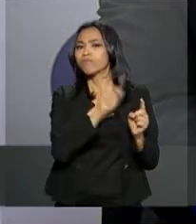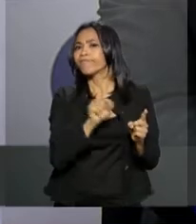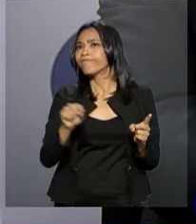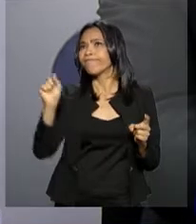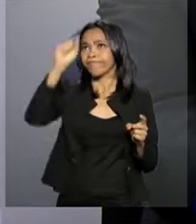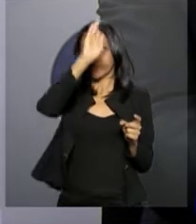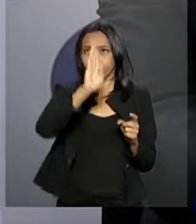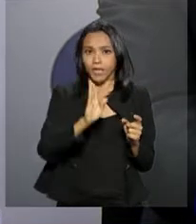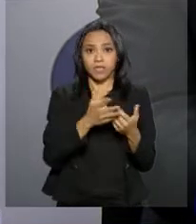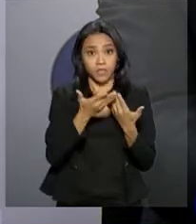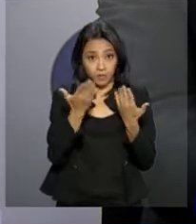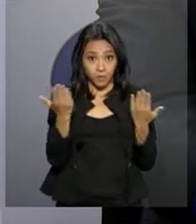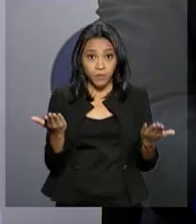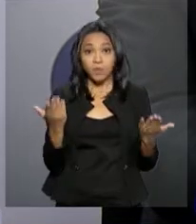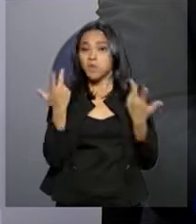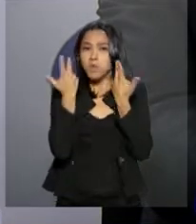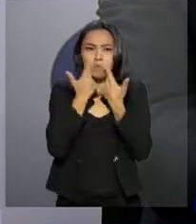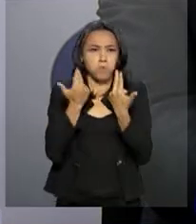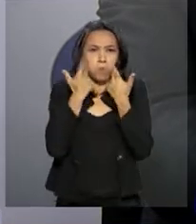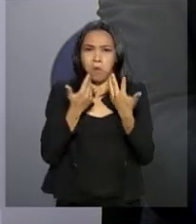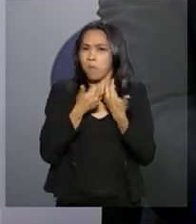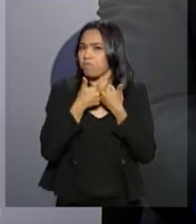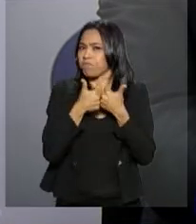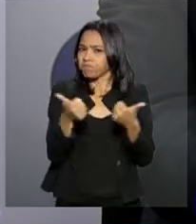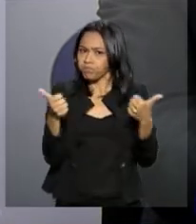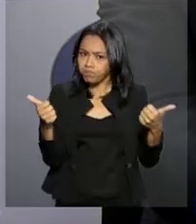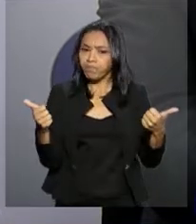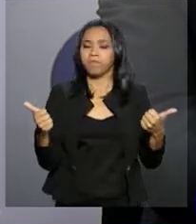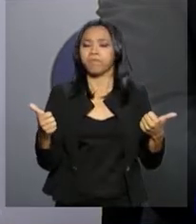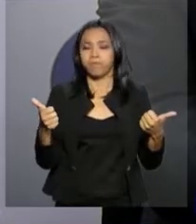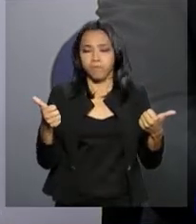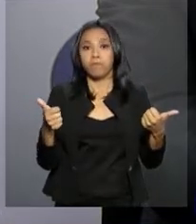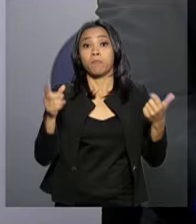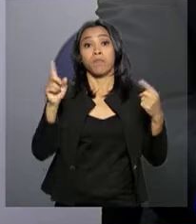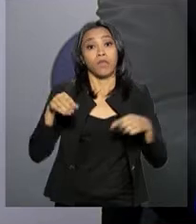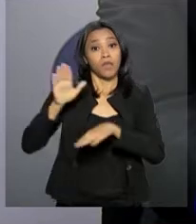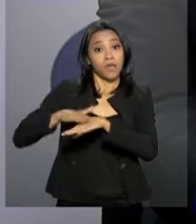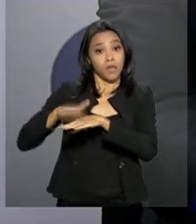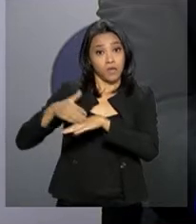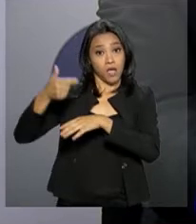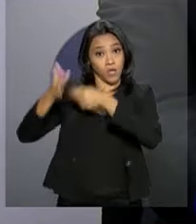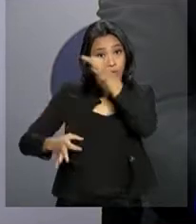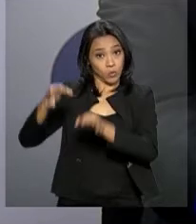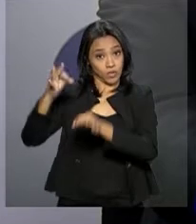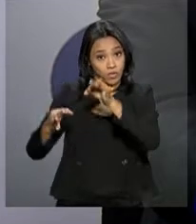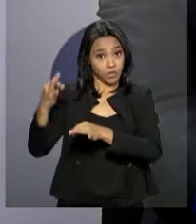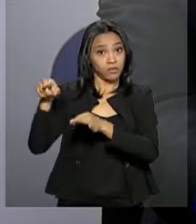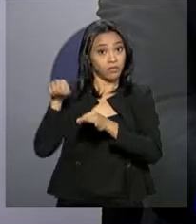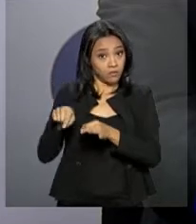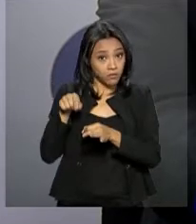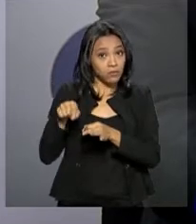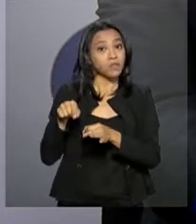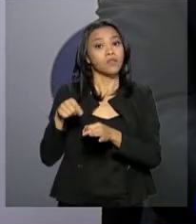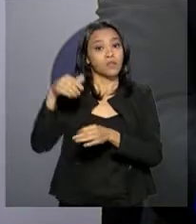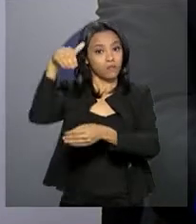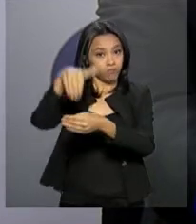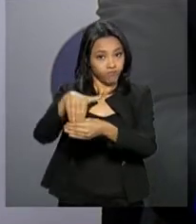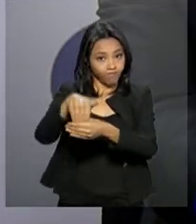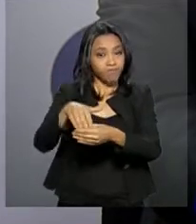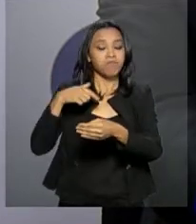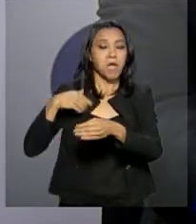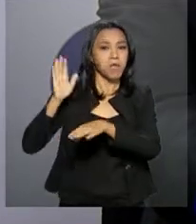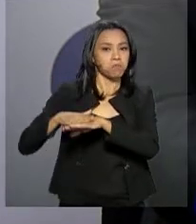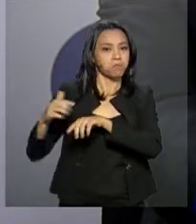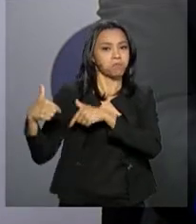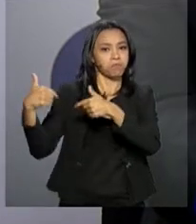o brasil com a normalidade esperada tendo a justiça eleitoral cumprido o